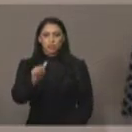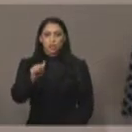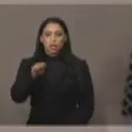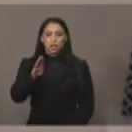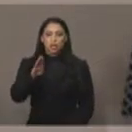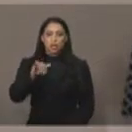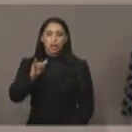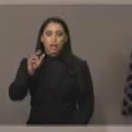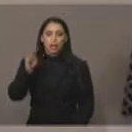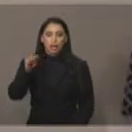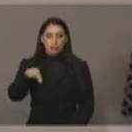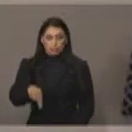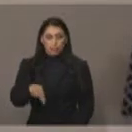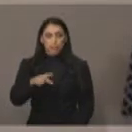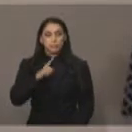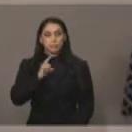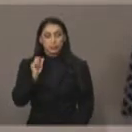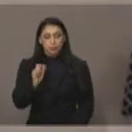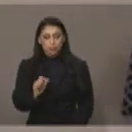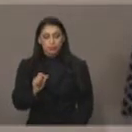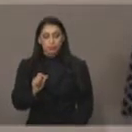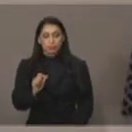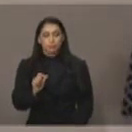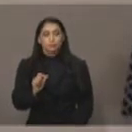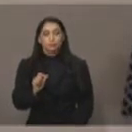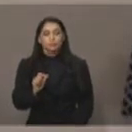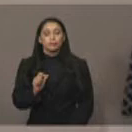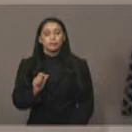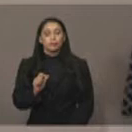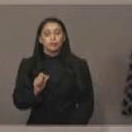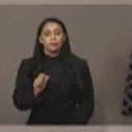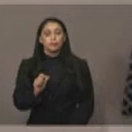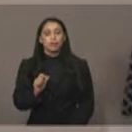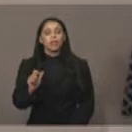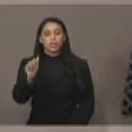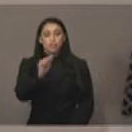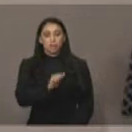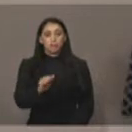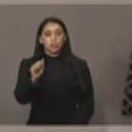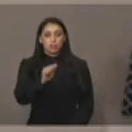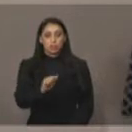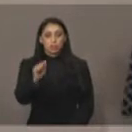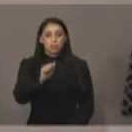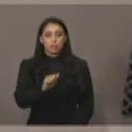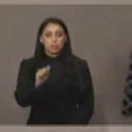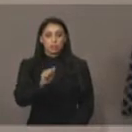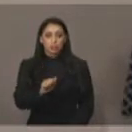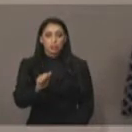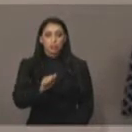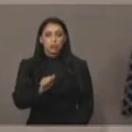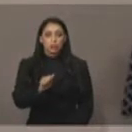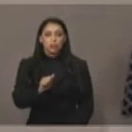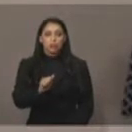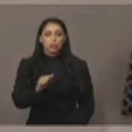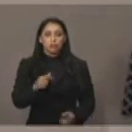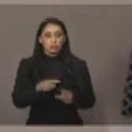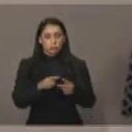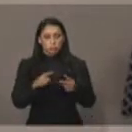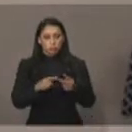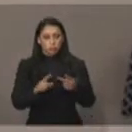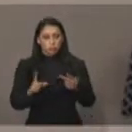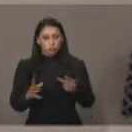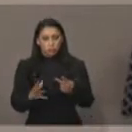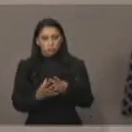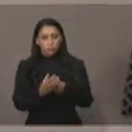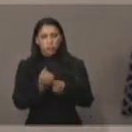Inteligência de Estado da ABIN, a INTELES, que é a associação constituída da recente incorporação da ASBIN e da OFF, que participam